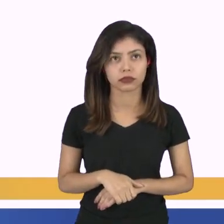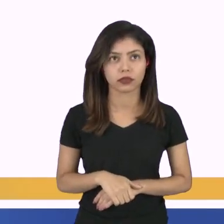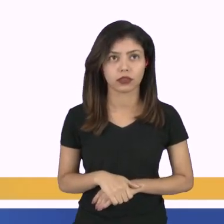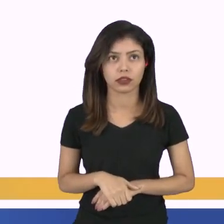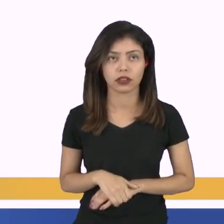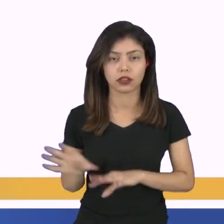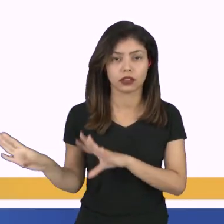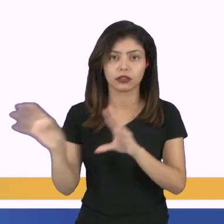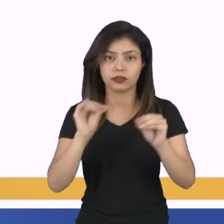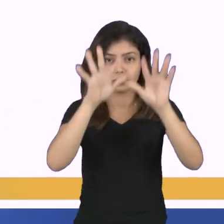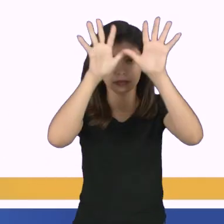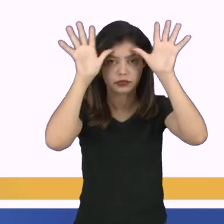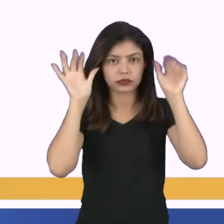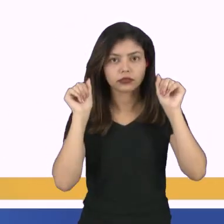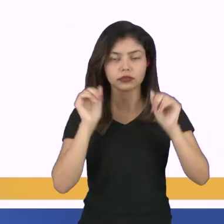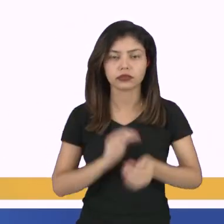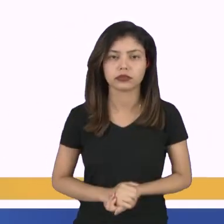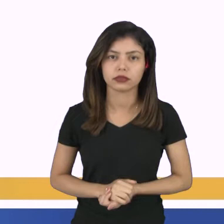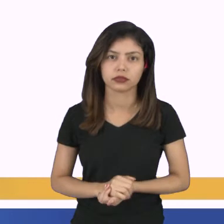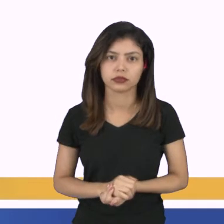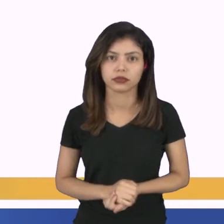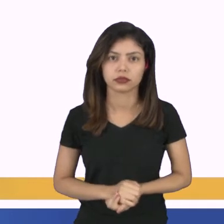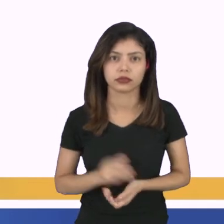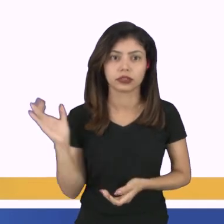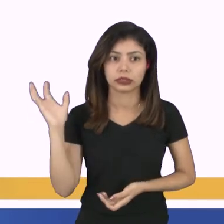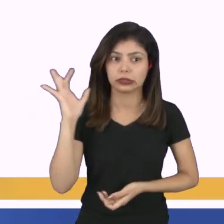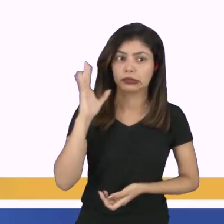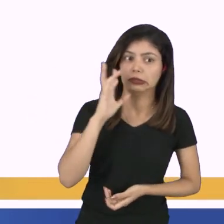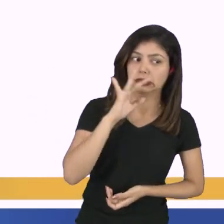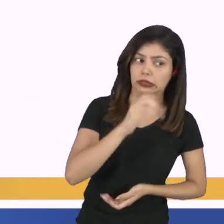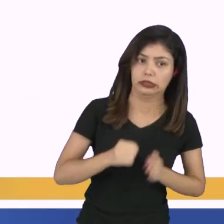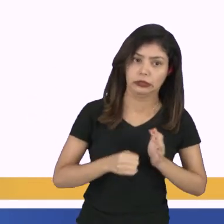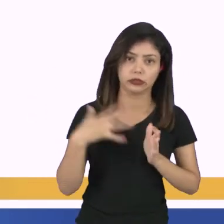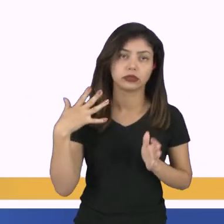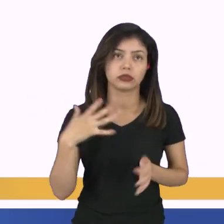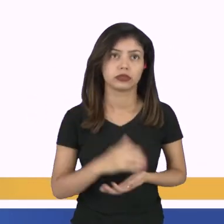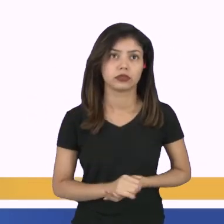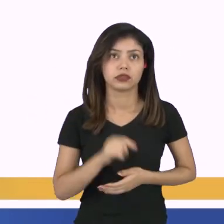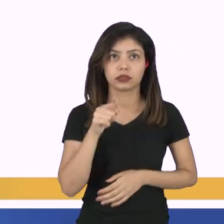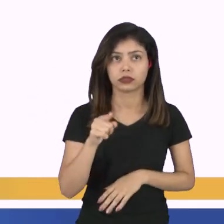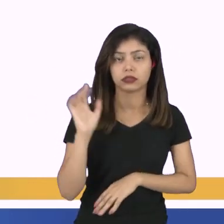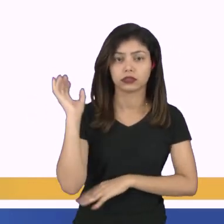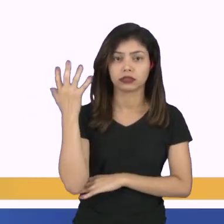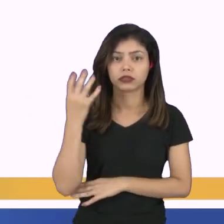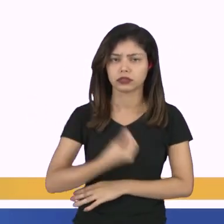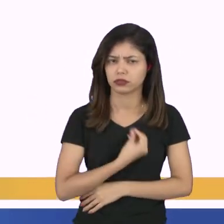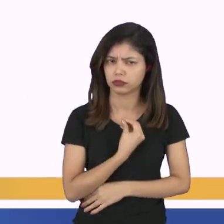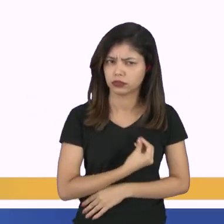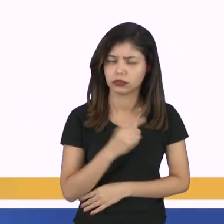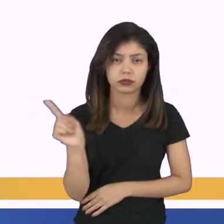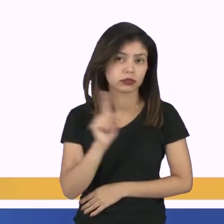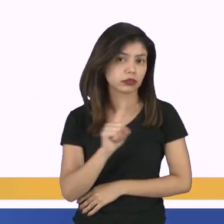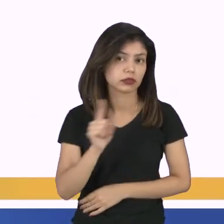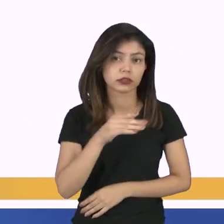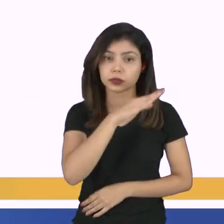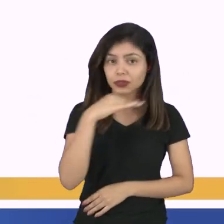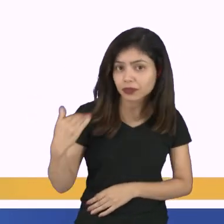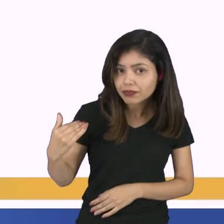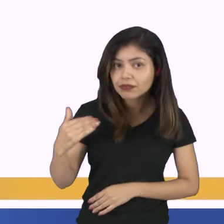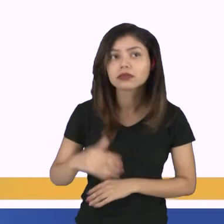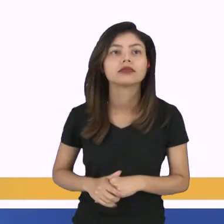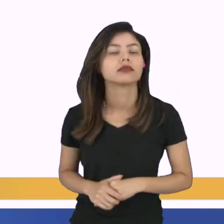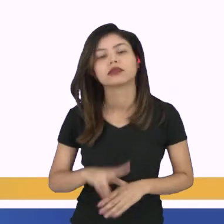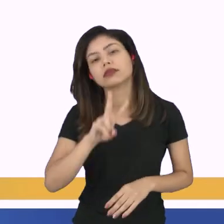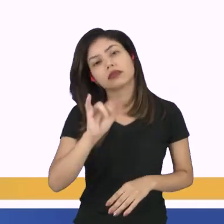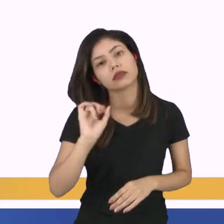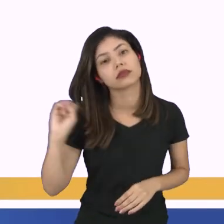Aí você quer trazer para o Acre, que aqui tem muito calor, muita umidade. Essa planta ela vai sobreviver? Não, ela vai morrer.